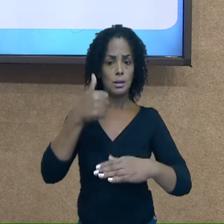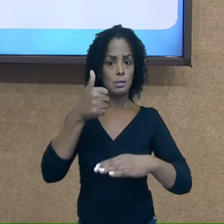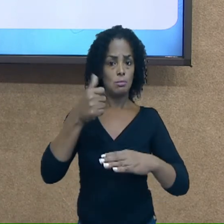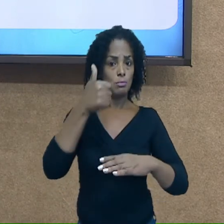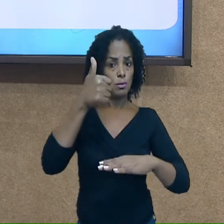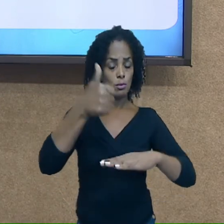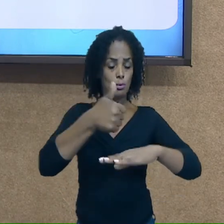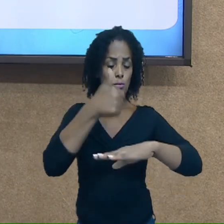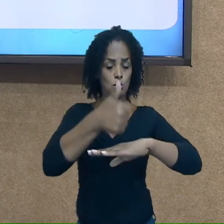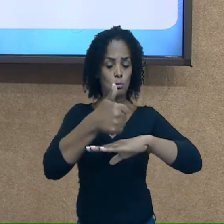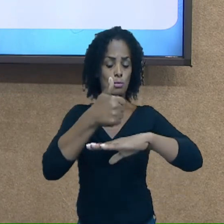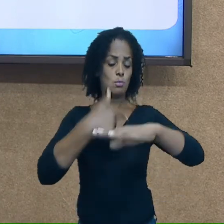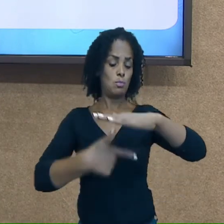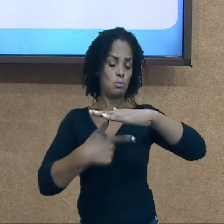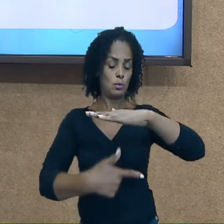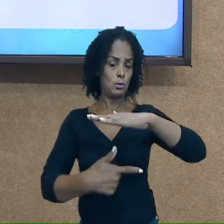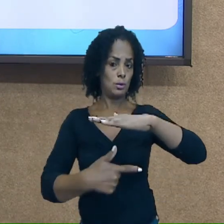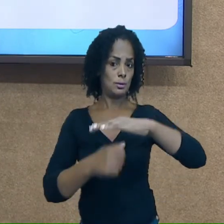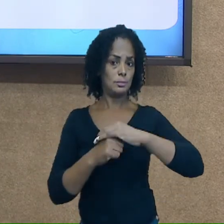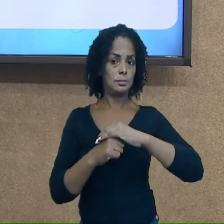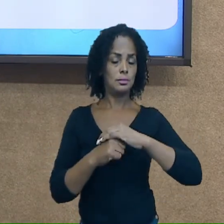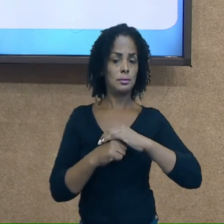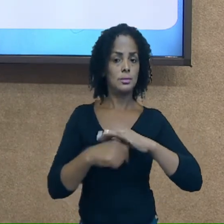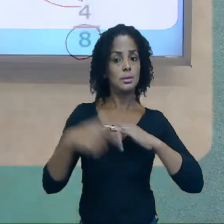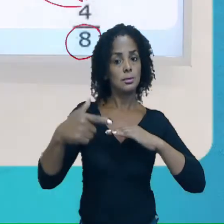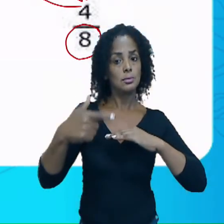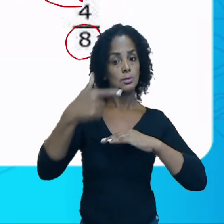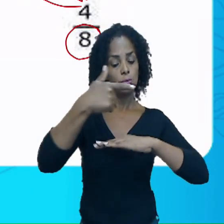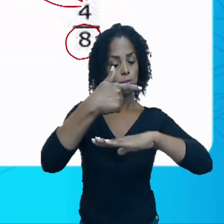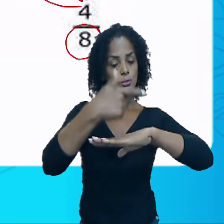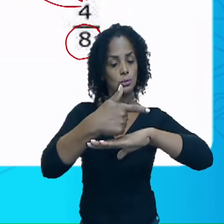1/2 ou meio. A segunda,